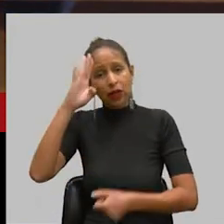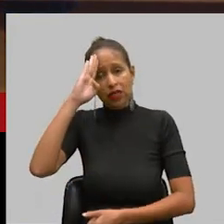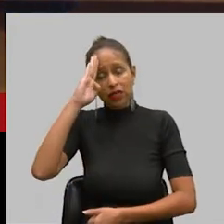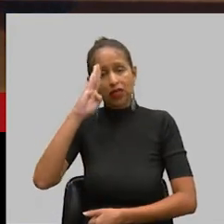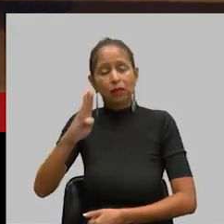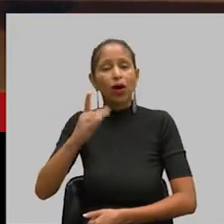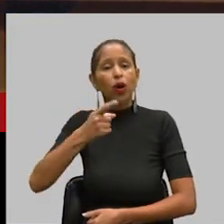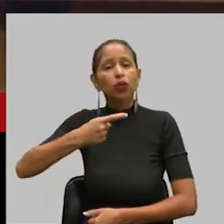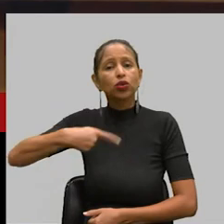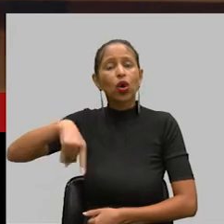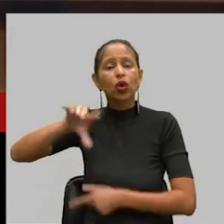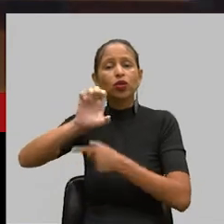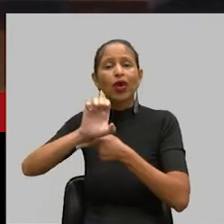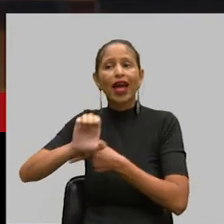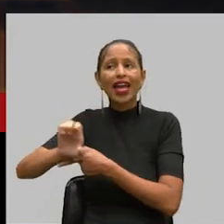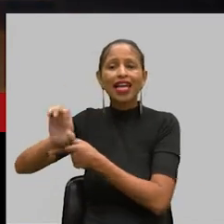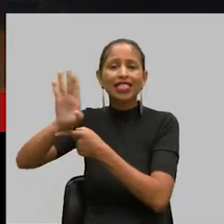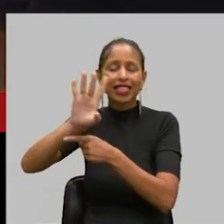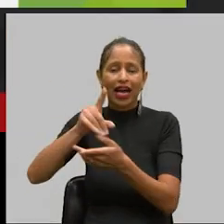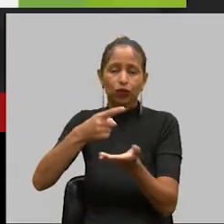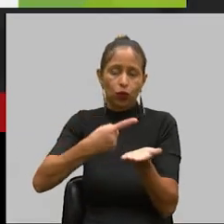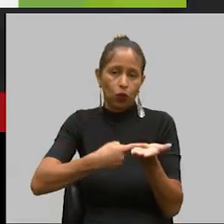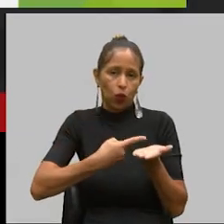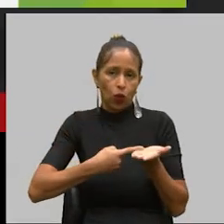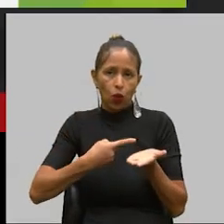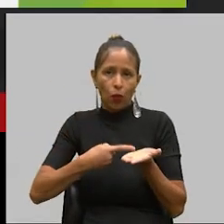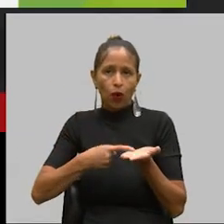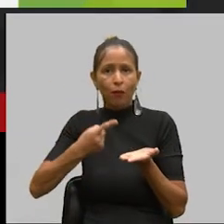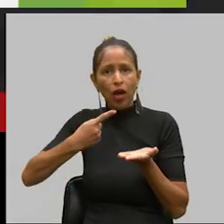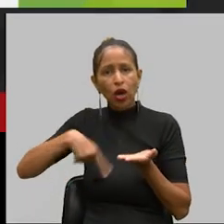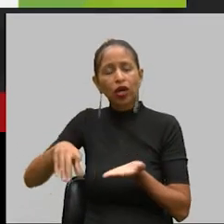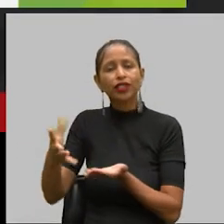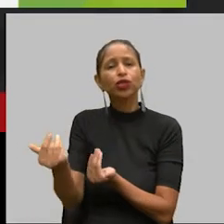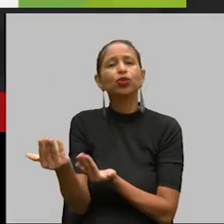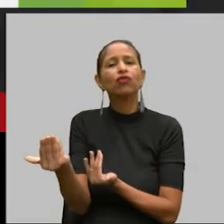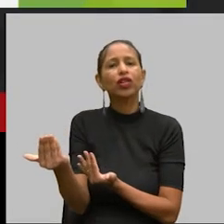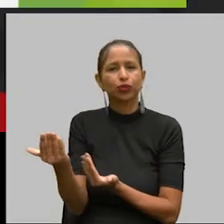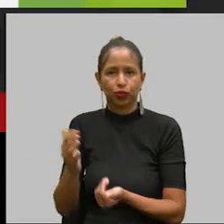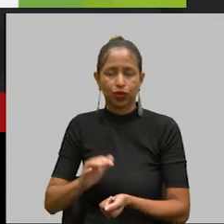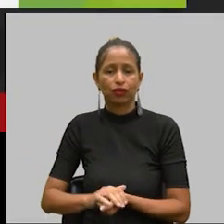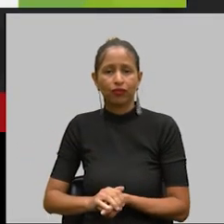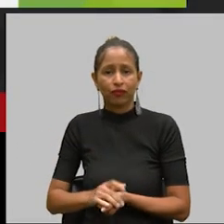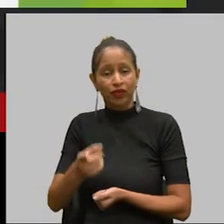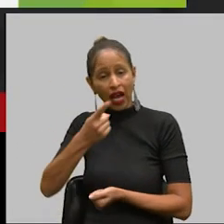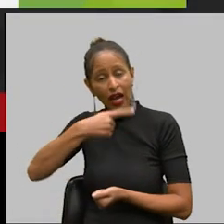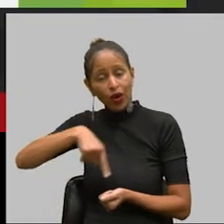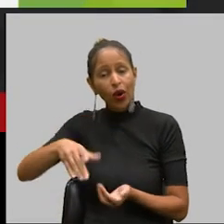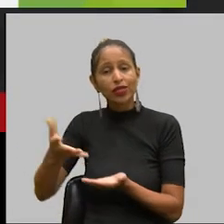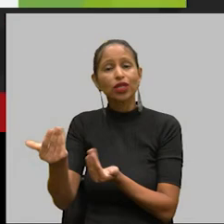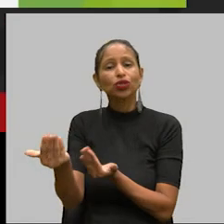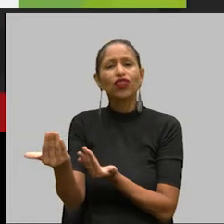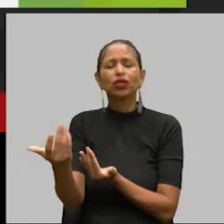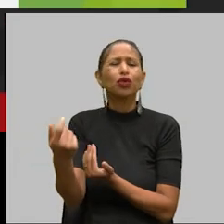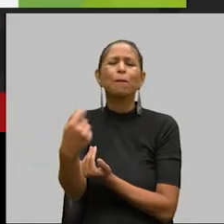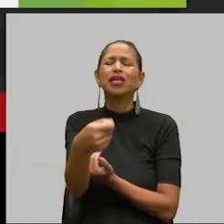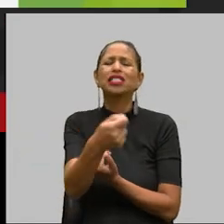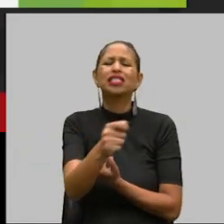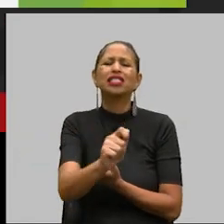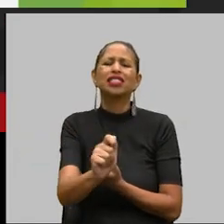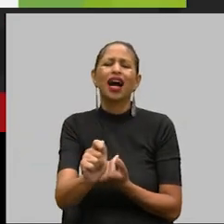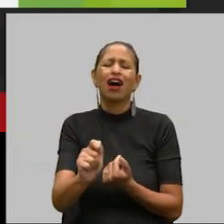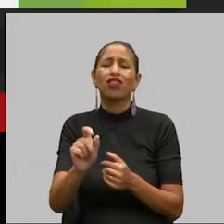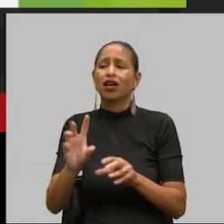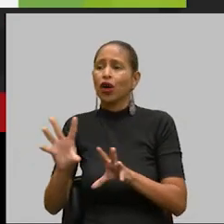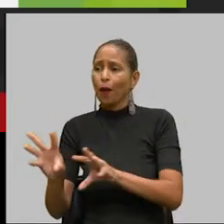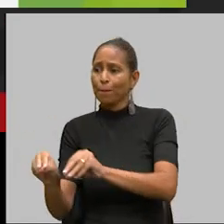no nosso estado com o compromisso com a nossa juventude a nossa juventude não precisava de sair do